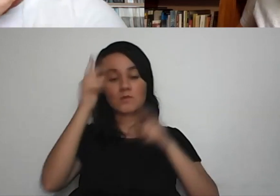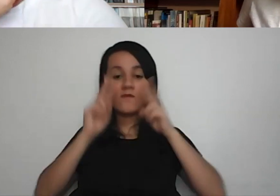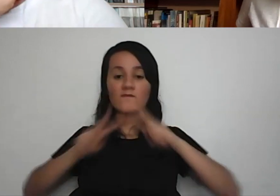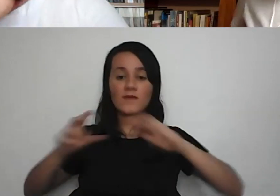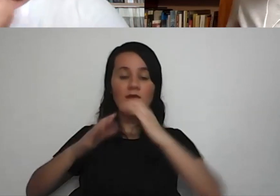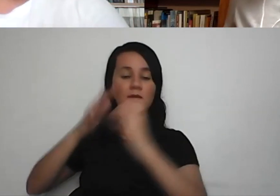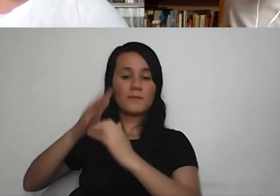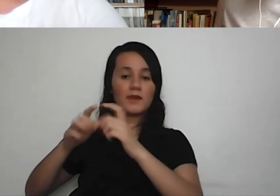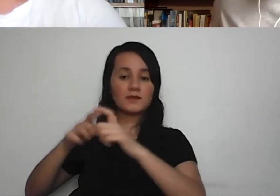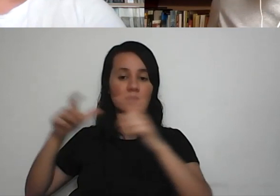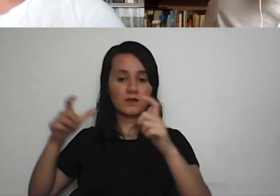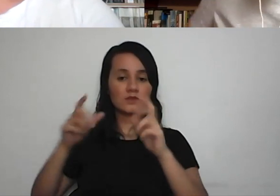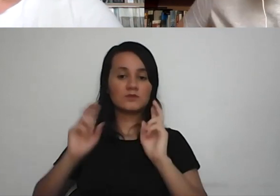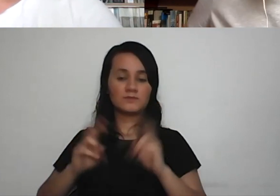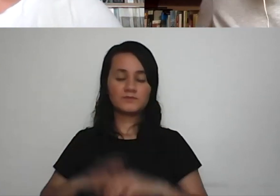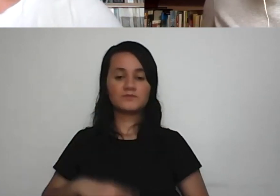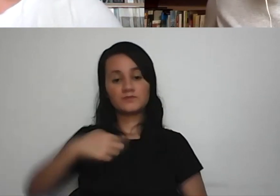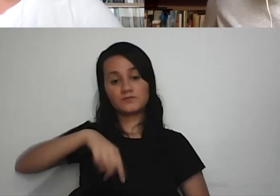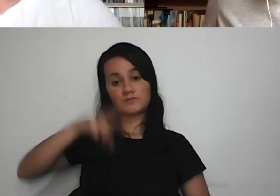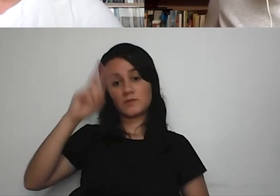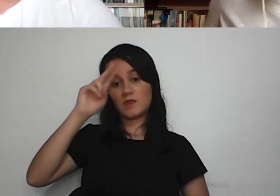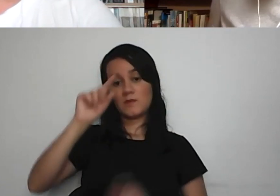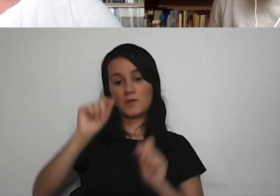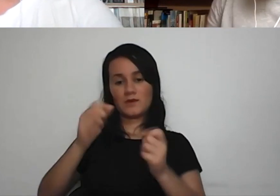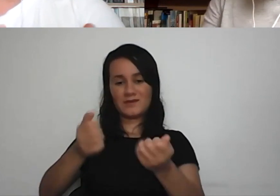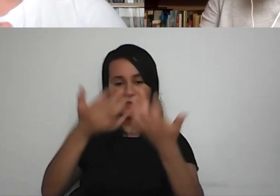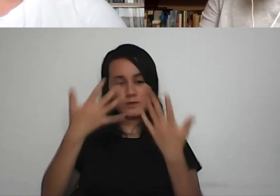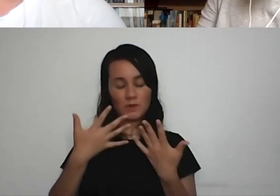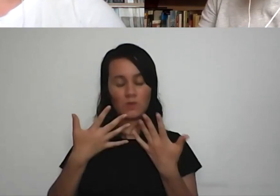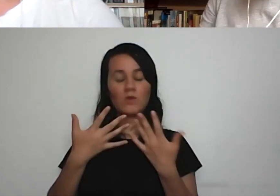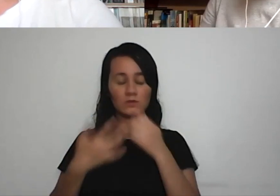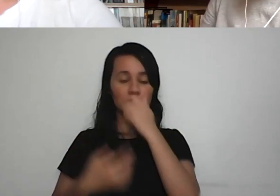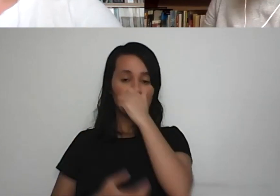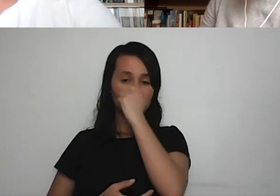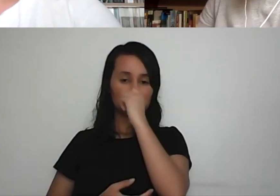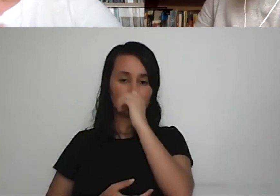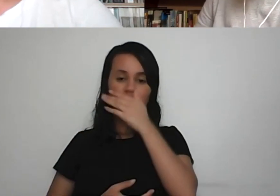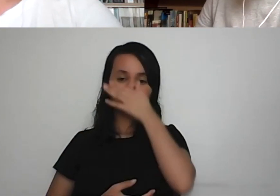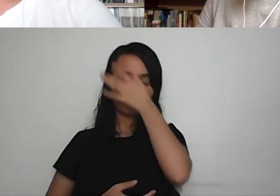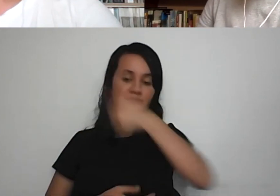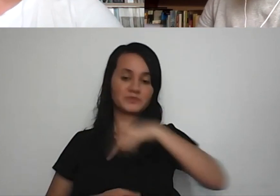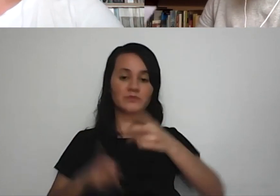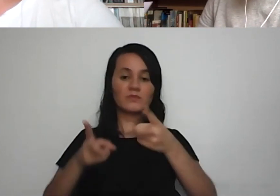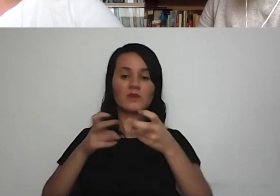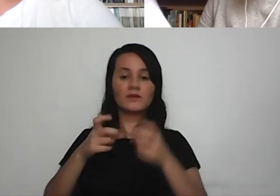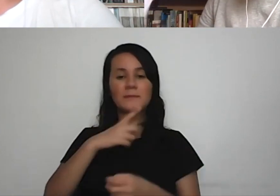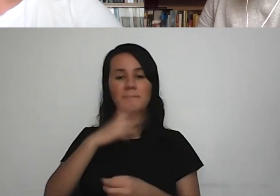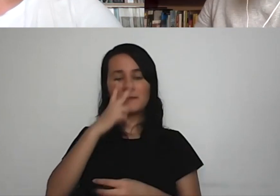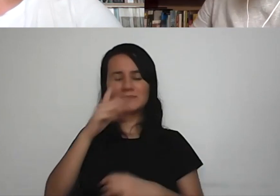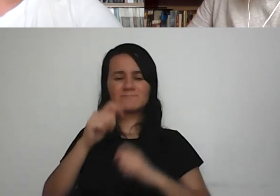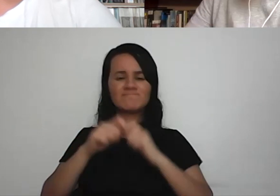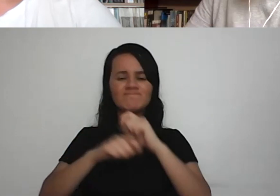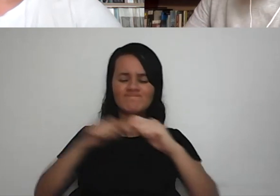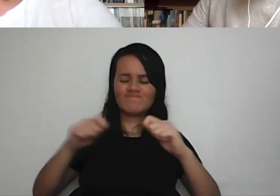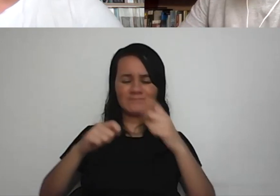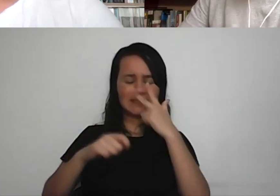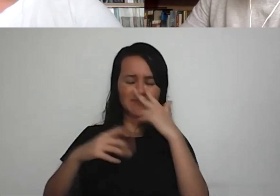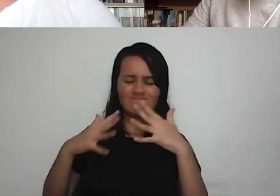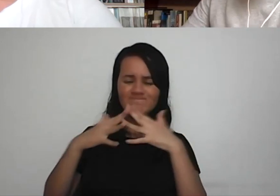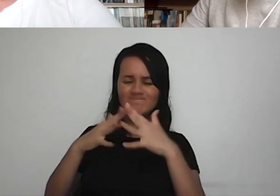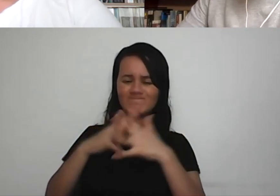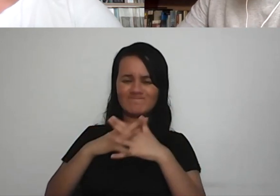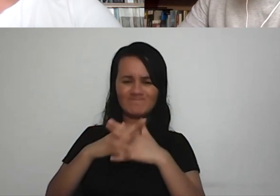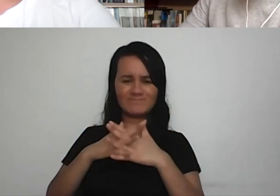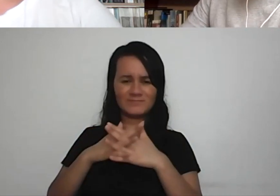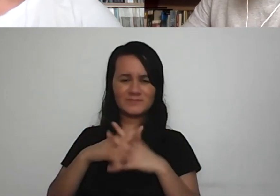editoras. E aí a gente lembra, pelo que você apontou, né? A gente percebe que tem um nó aí muito complicado, né? Porque o